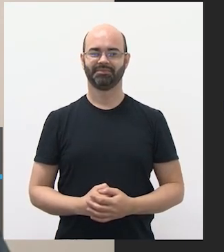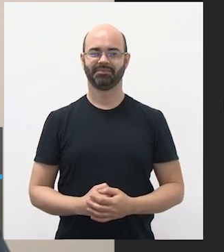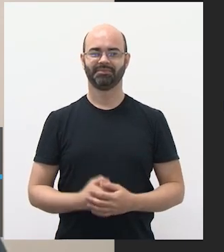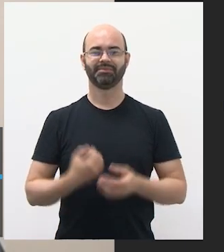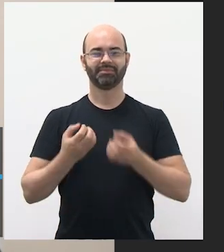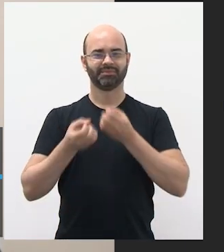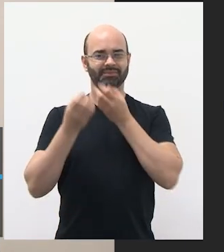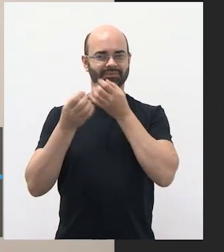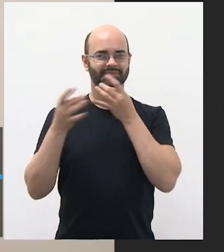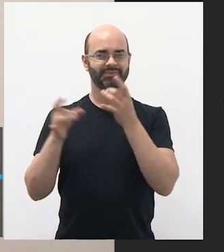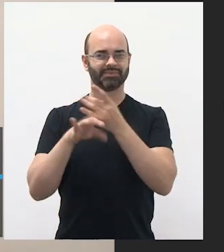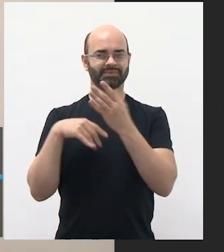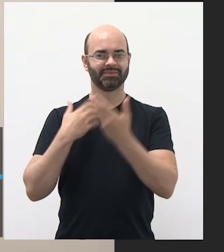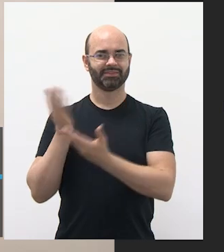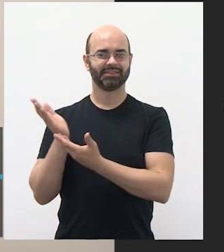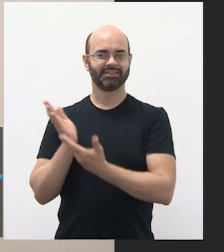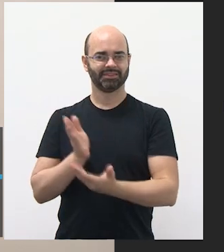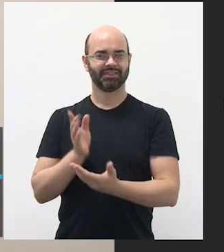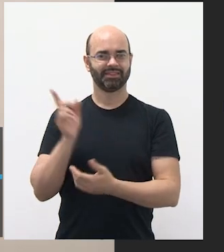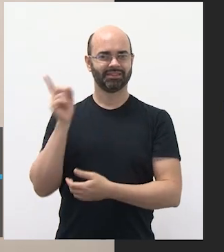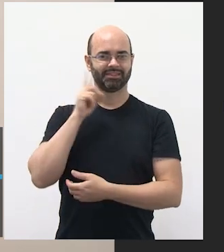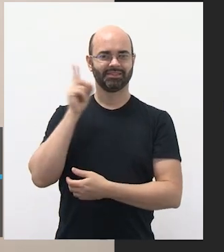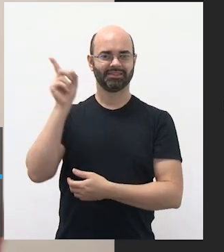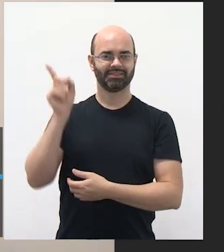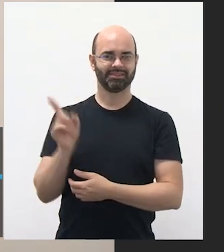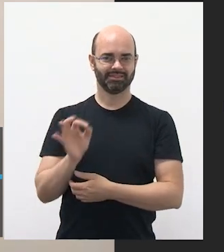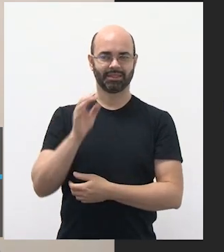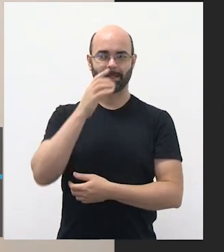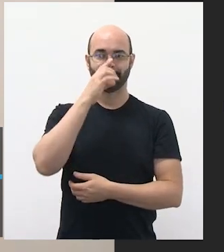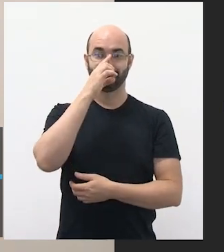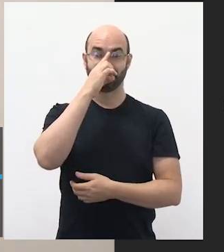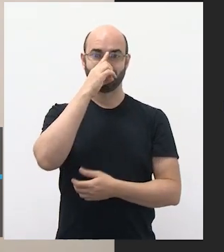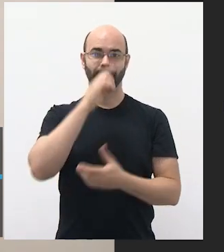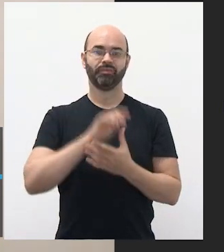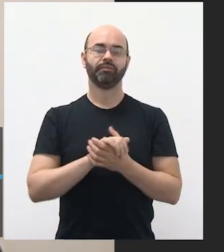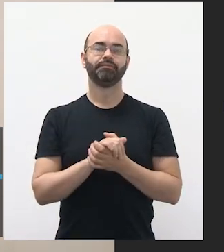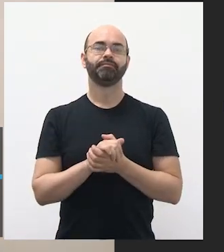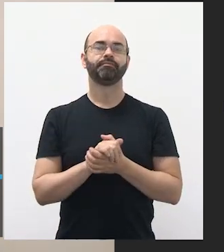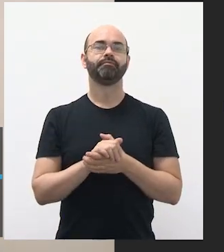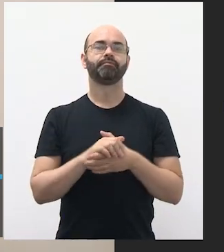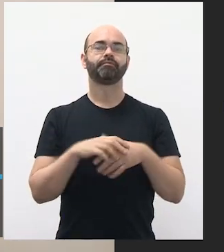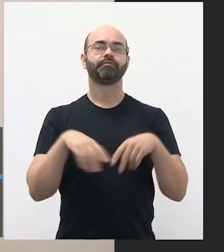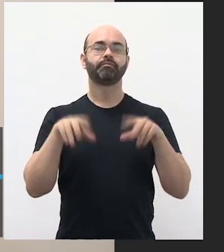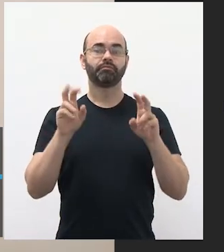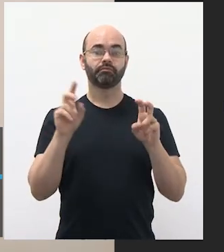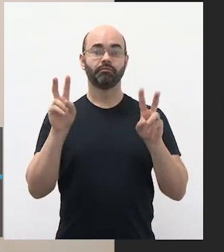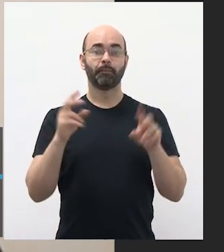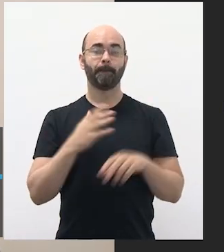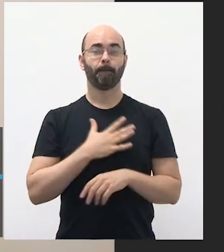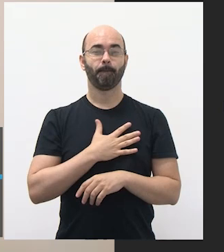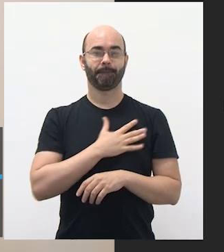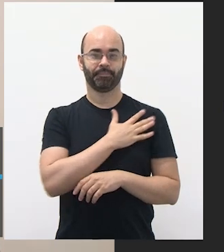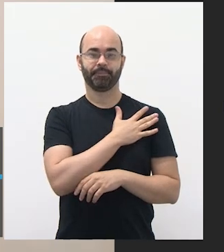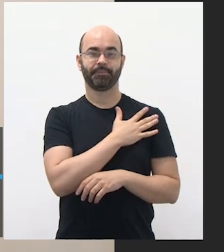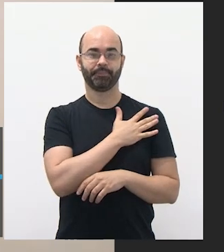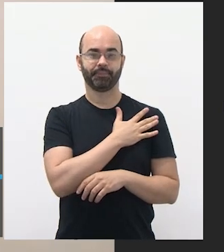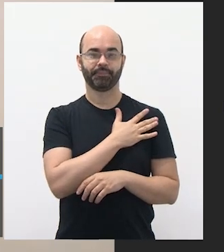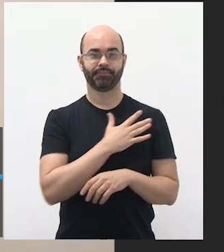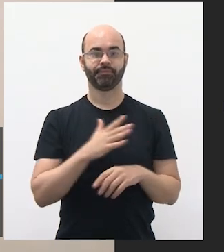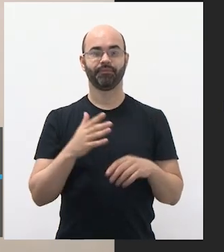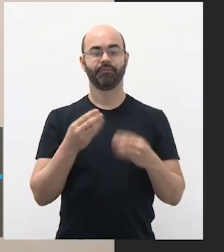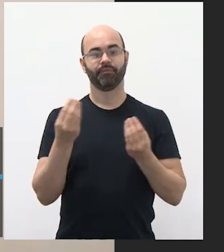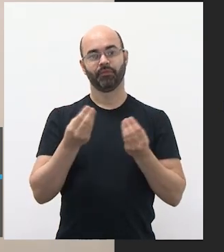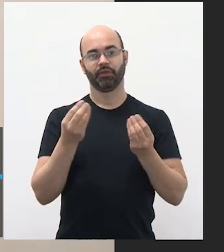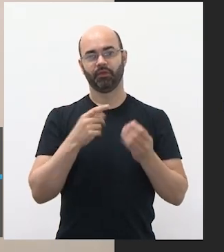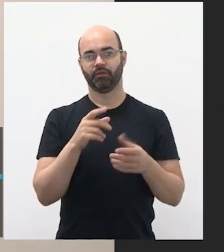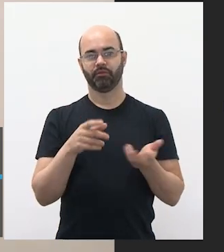minha fala inicial, de algumas definições de algumas discriminações, né, que a gente tem dentro dessas questões de